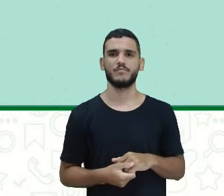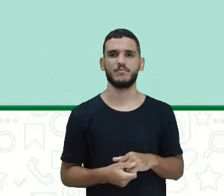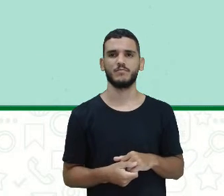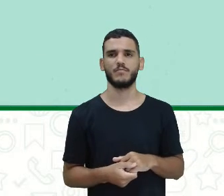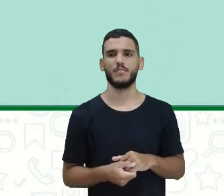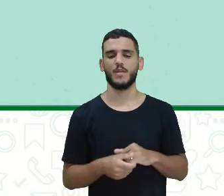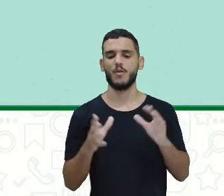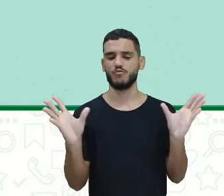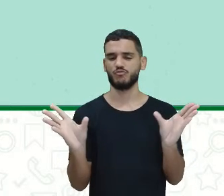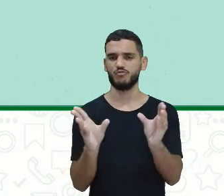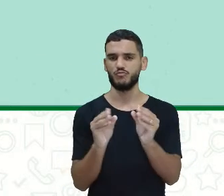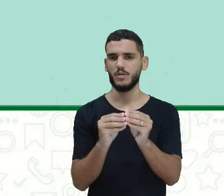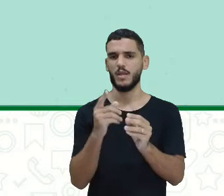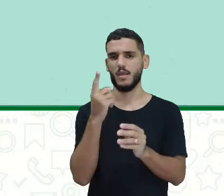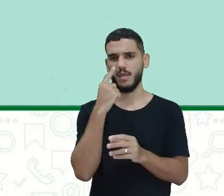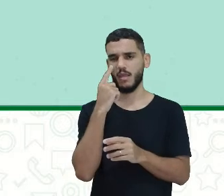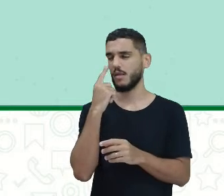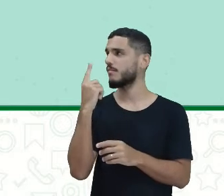Juntei, né?